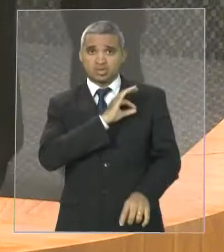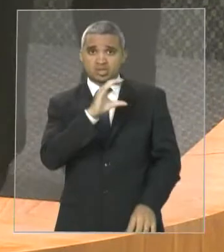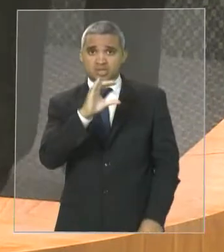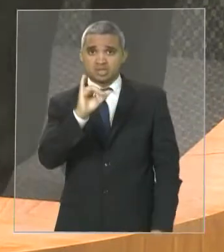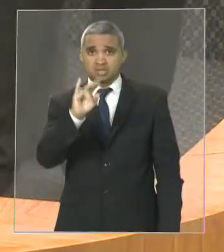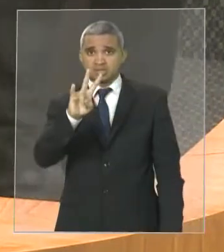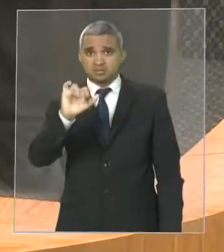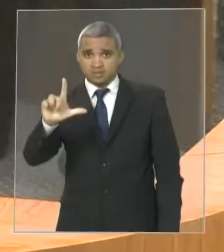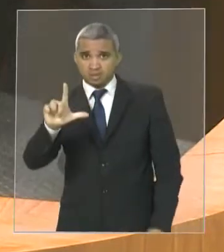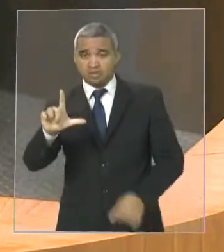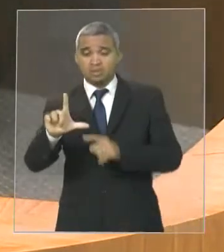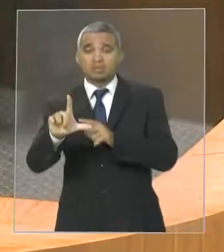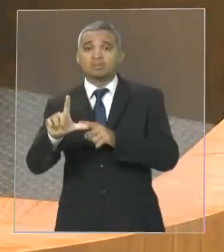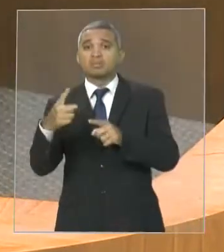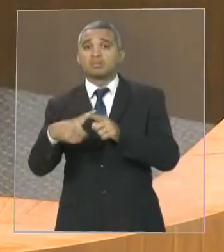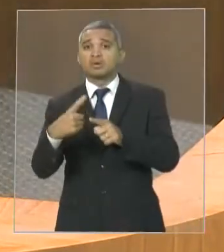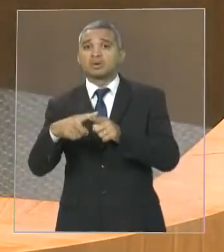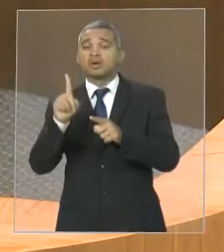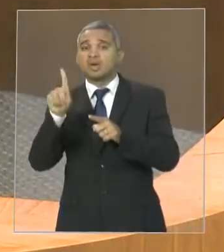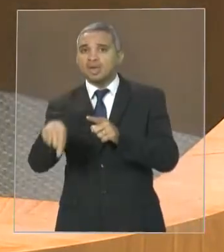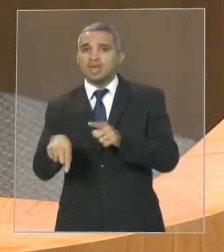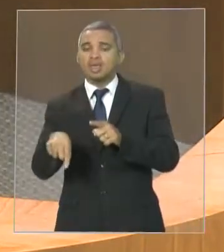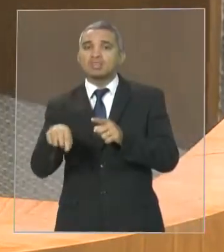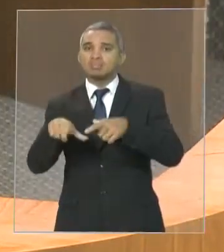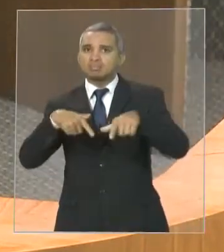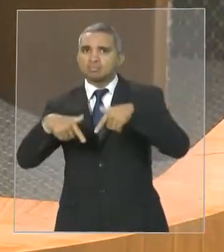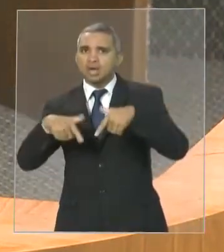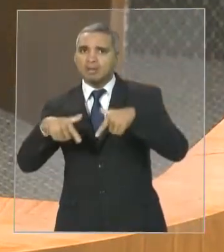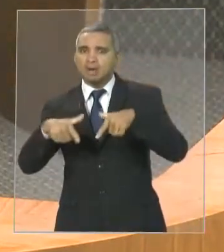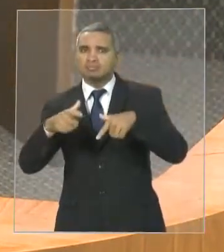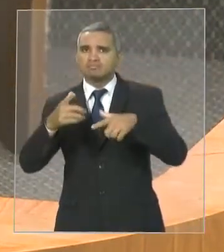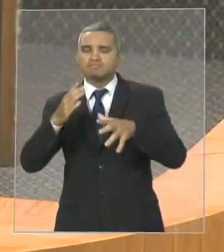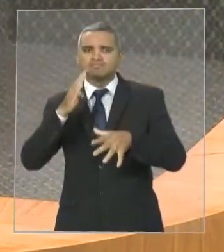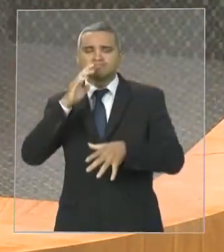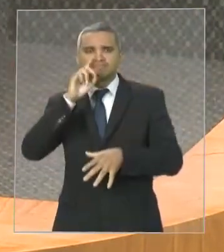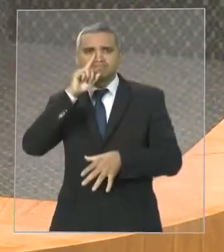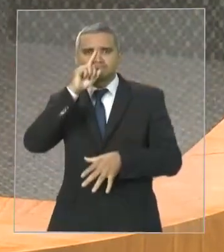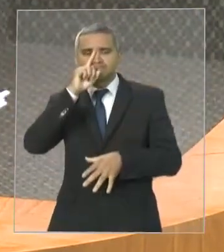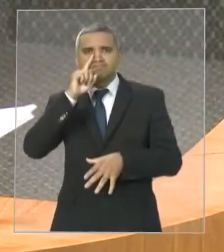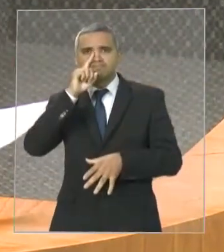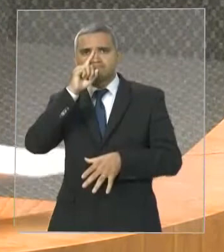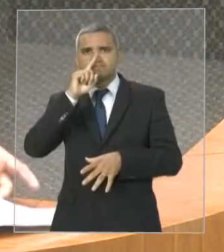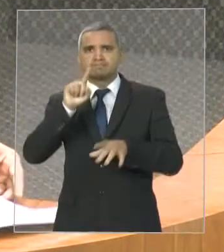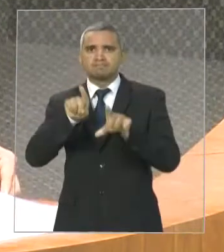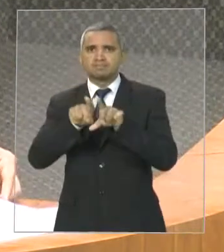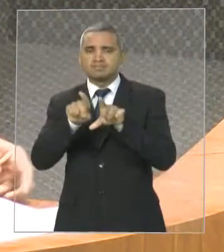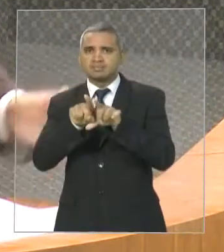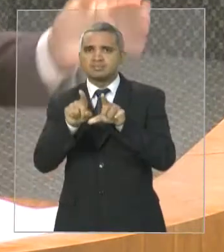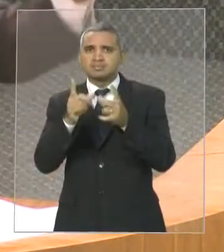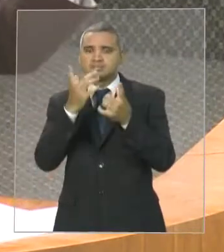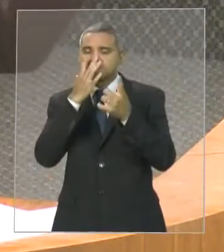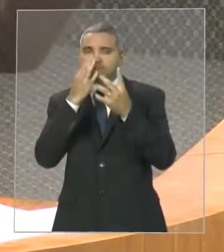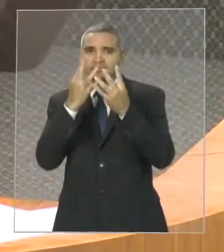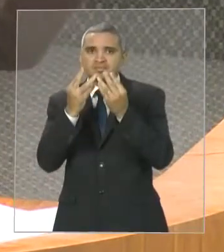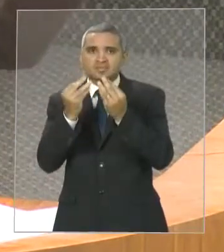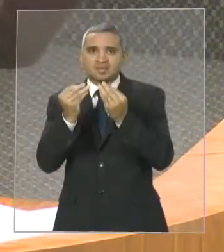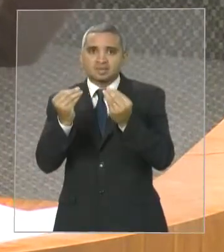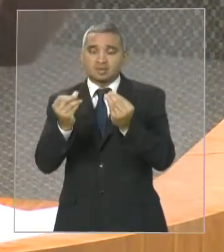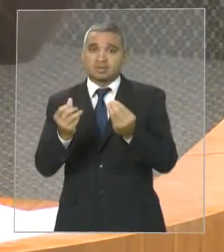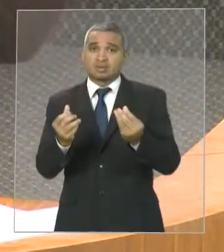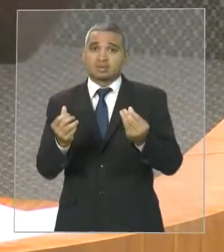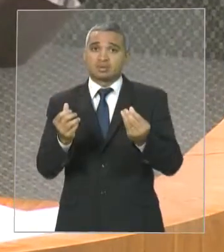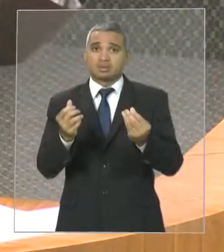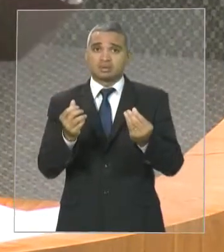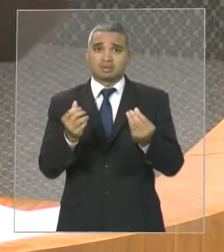serviço delicado que é, porque senão já tinha feito. A falta de atenção e o compromisso com a segurança pública. Então não